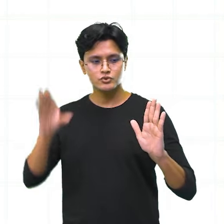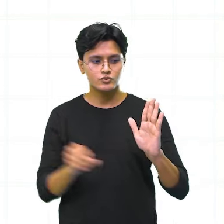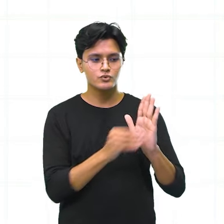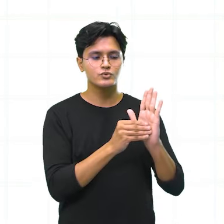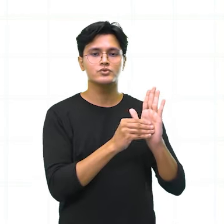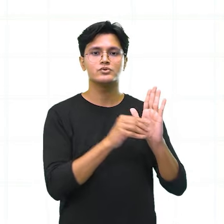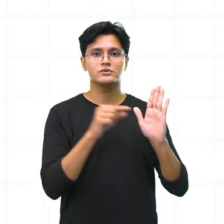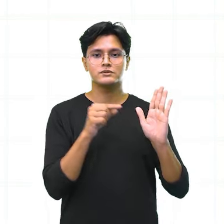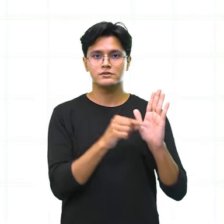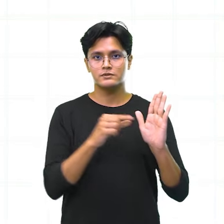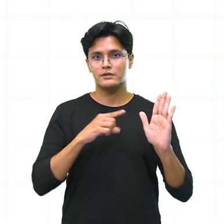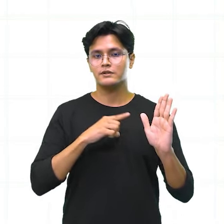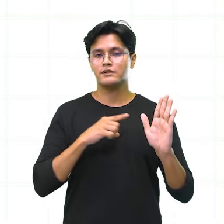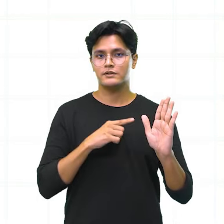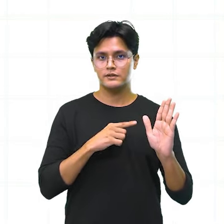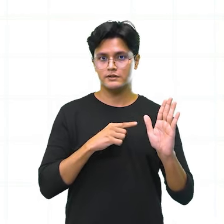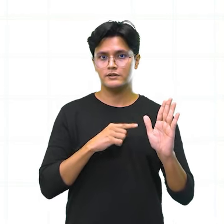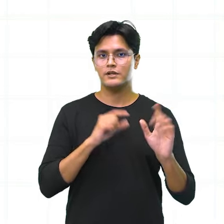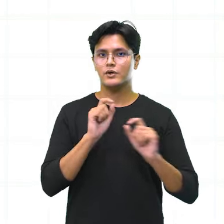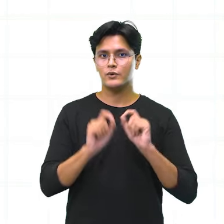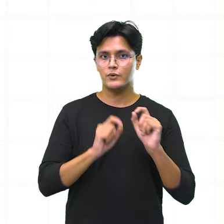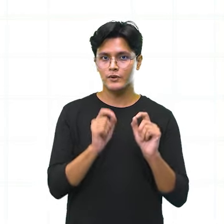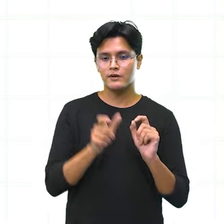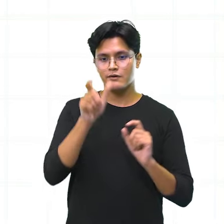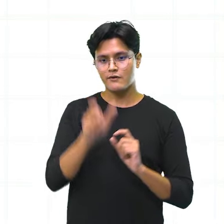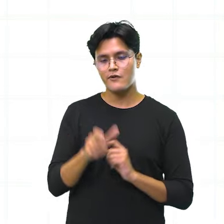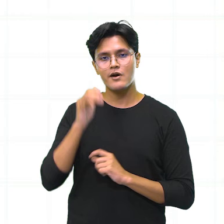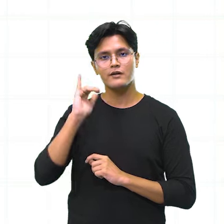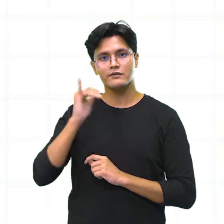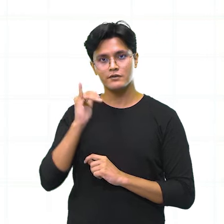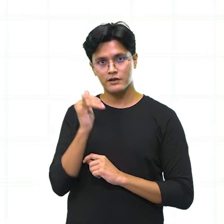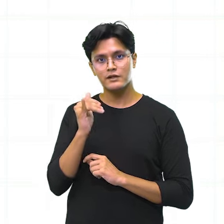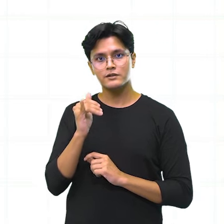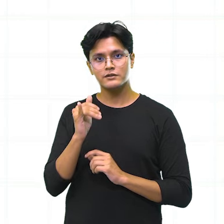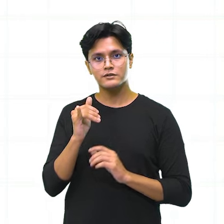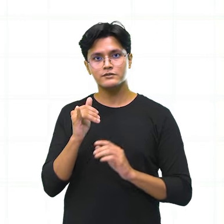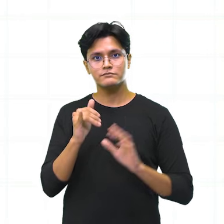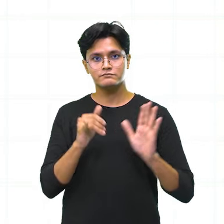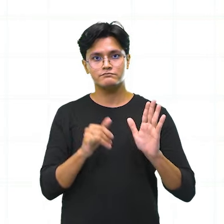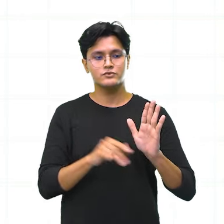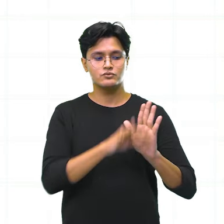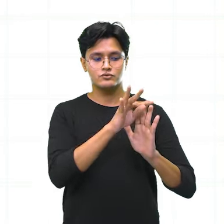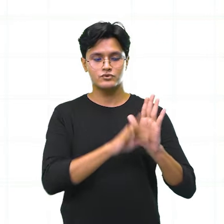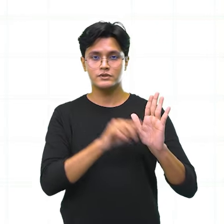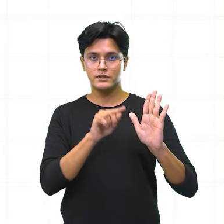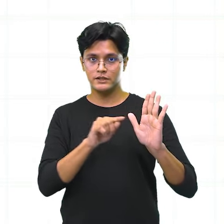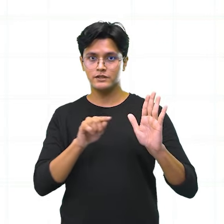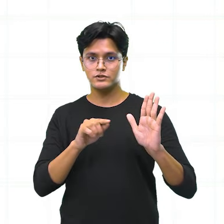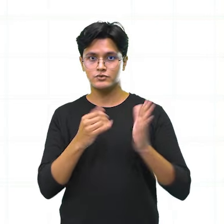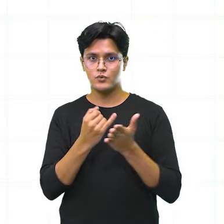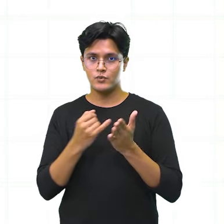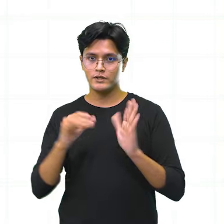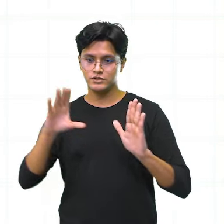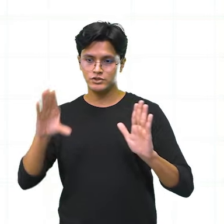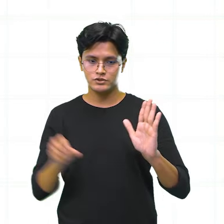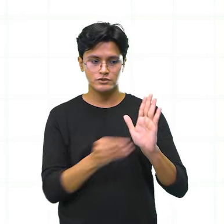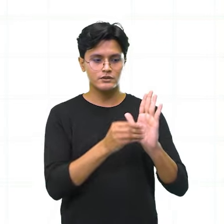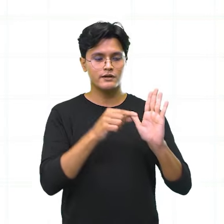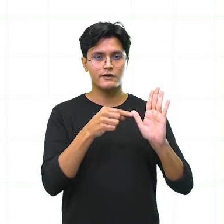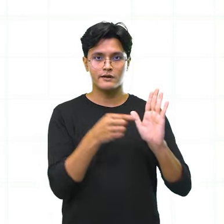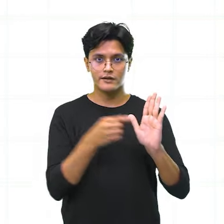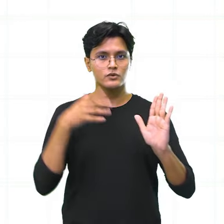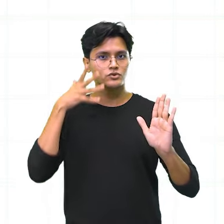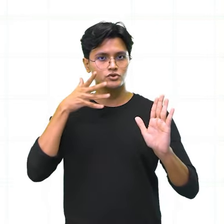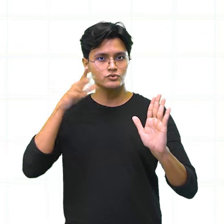ali um narrador, né? Tem um texto, e aí eu vou introduzir o discurso no meio desse texto.